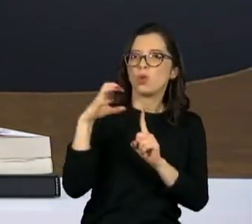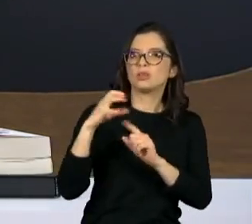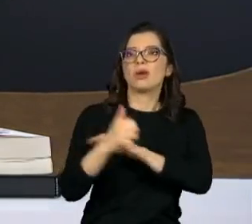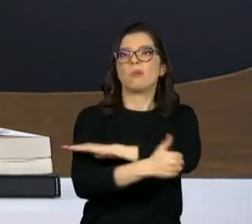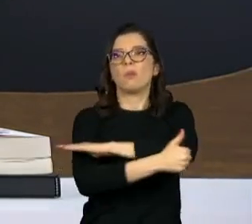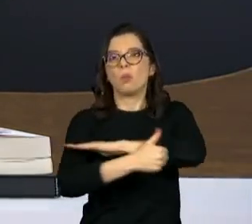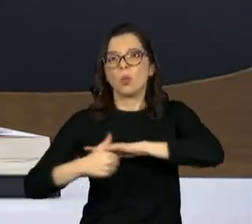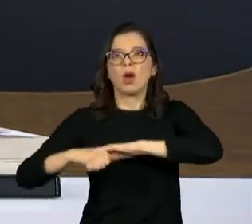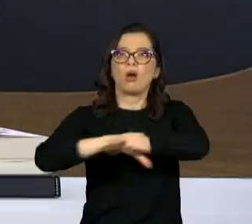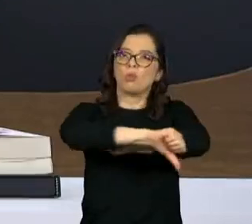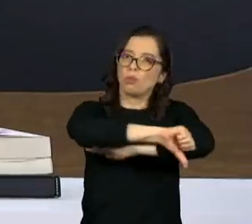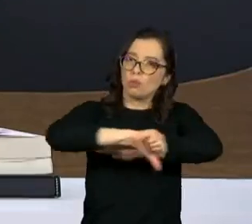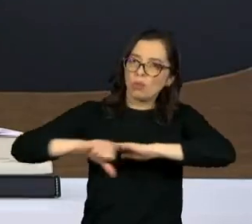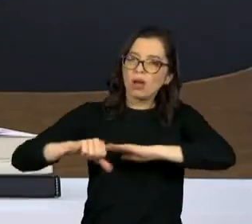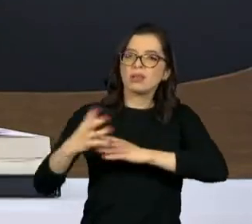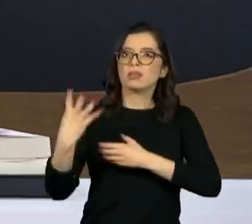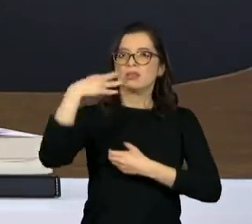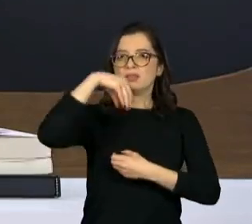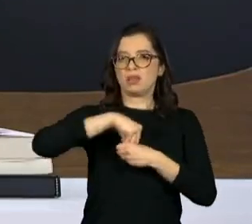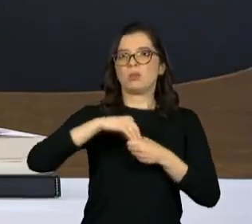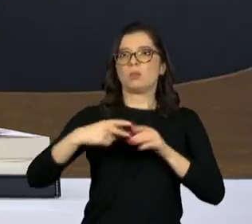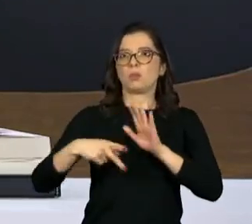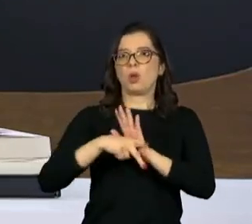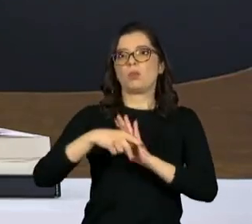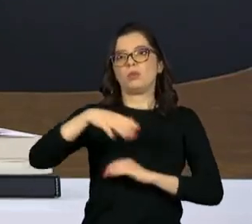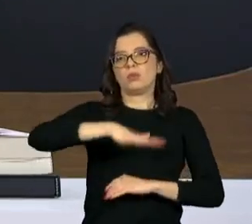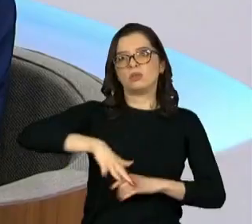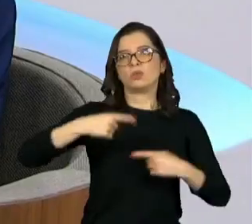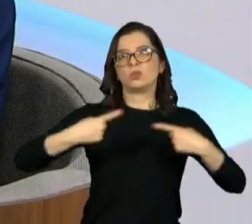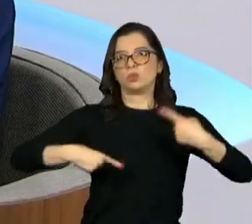O senhor ainda continua reafirmando a sua convicção?